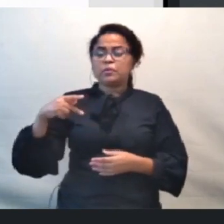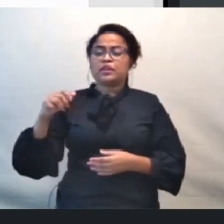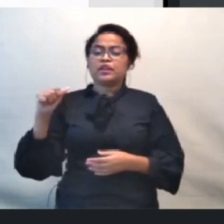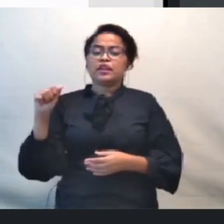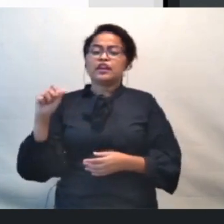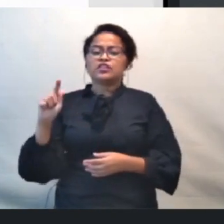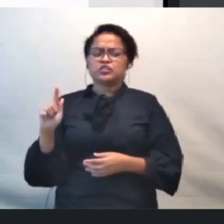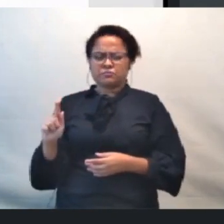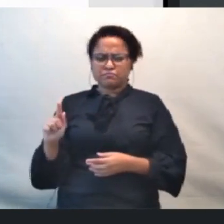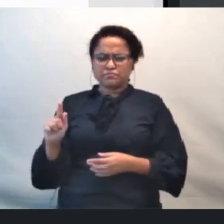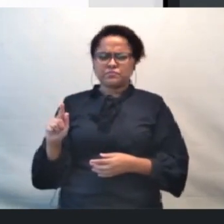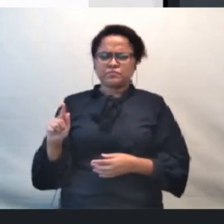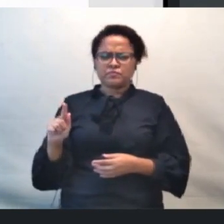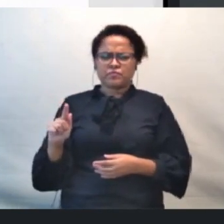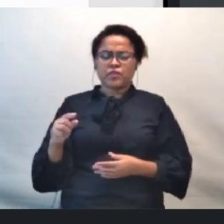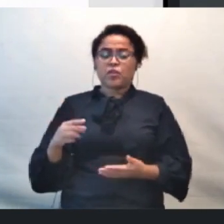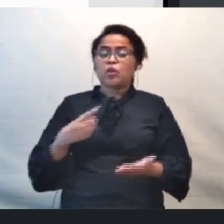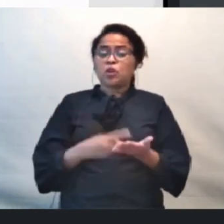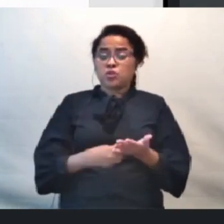explicando o primeiro aqui, nós cumprimos